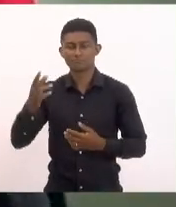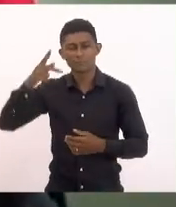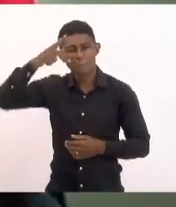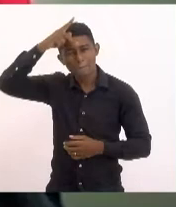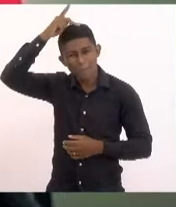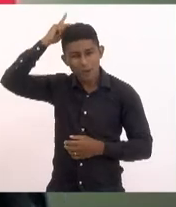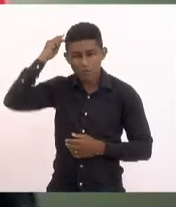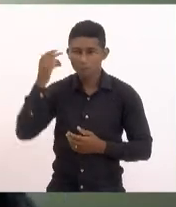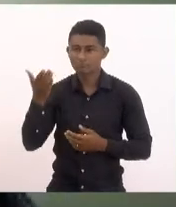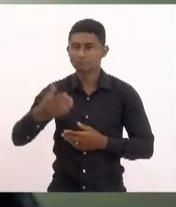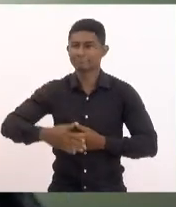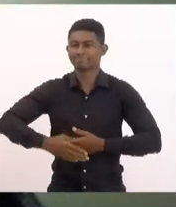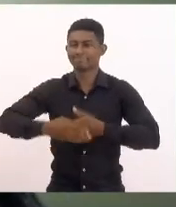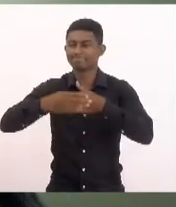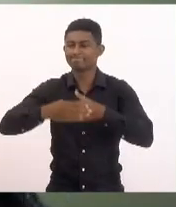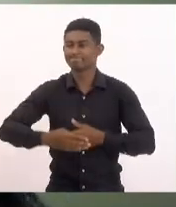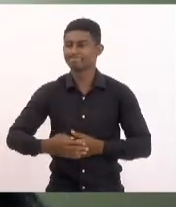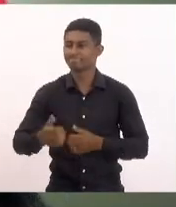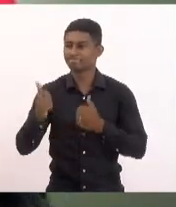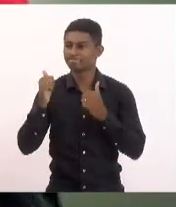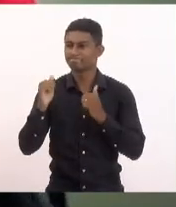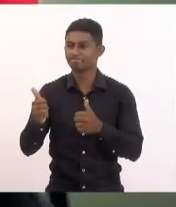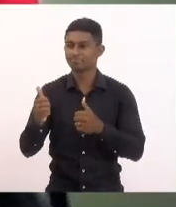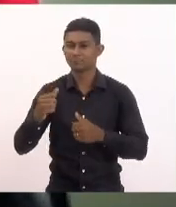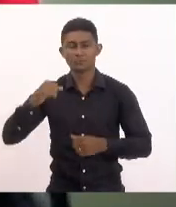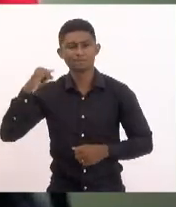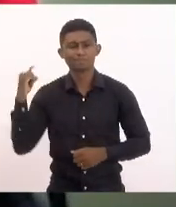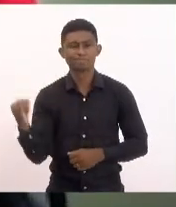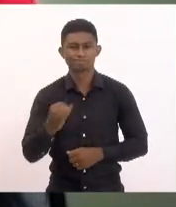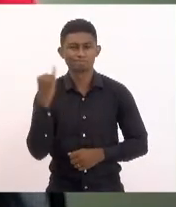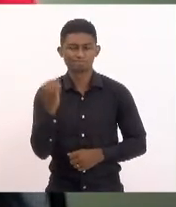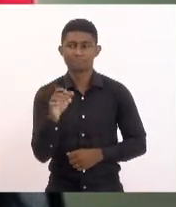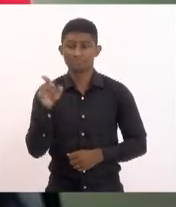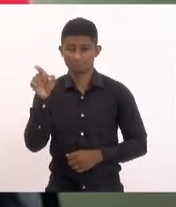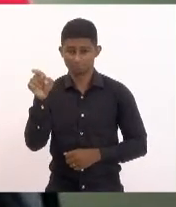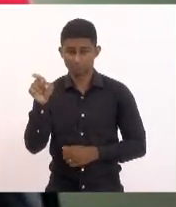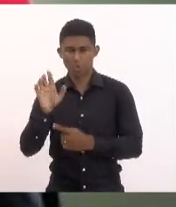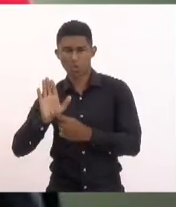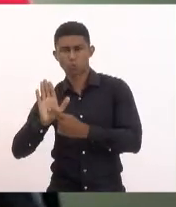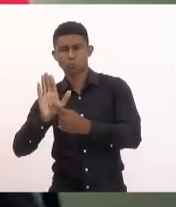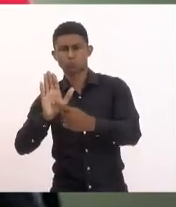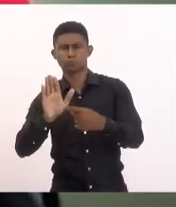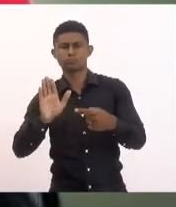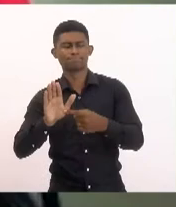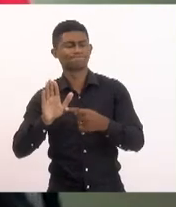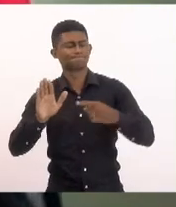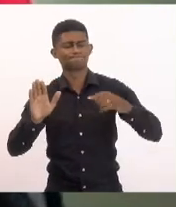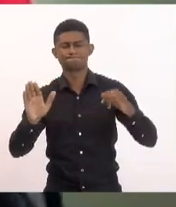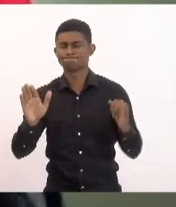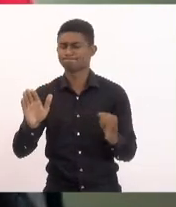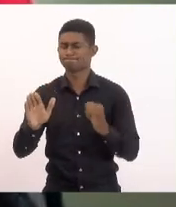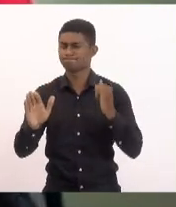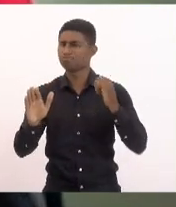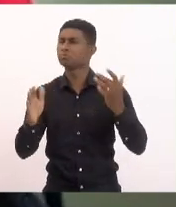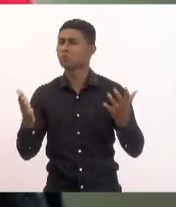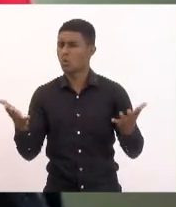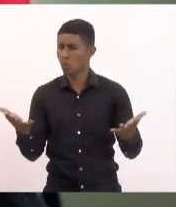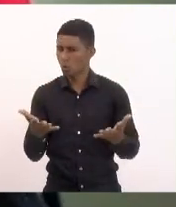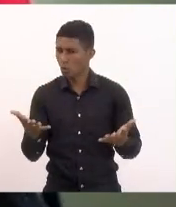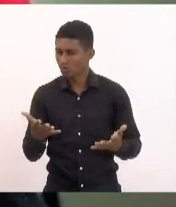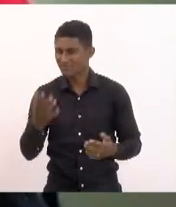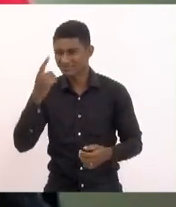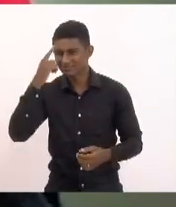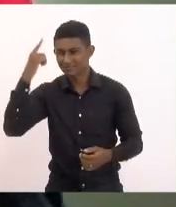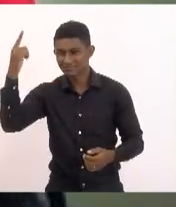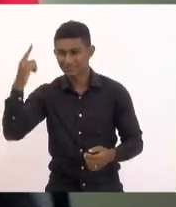me antecedeu. É importante as afirmações apresentadas por ele, objeto inclusive de análise hoje na Comissão